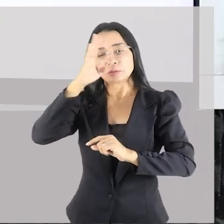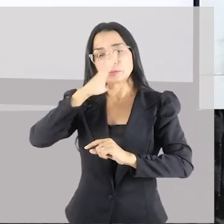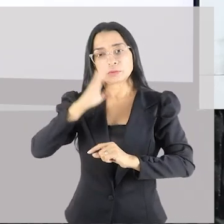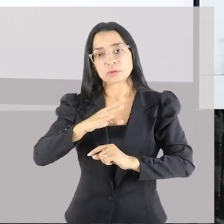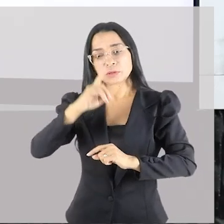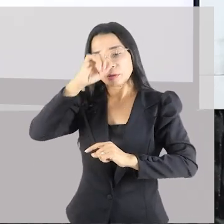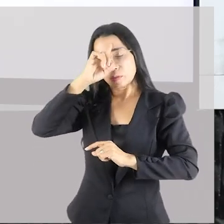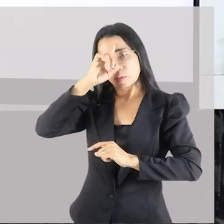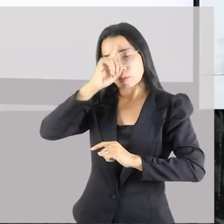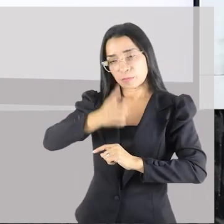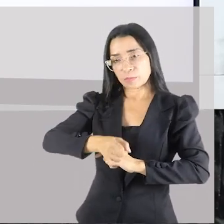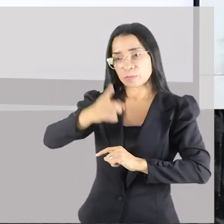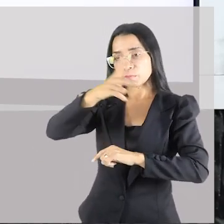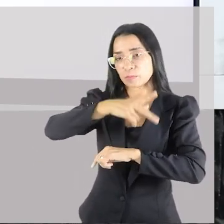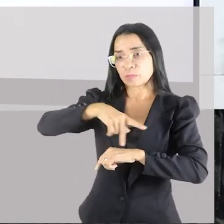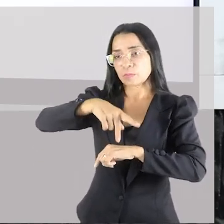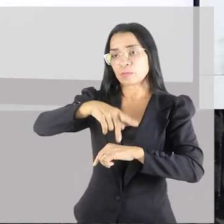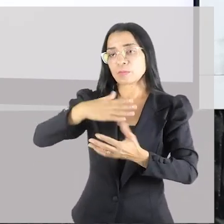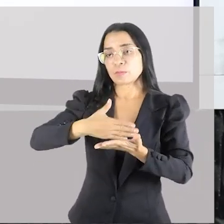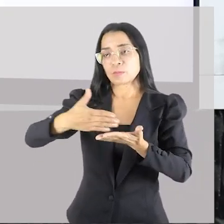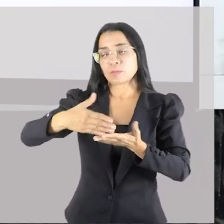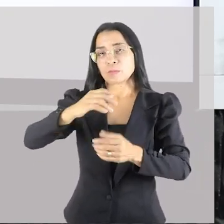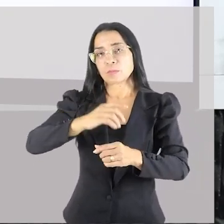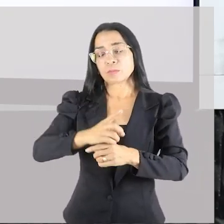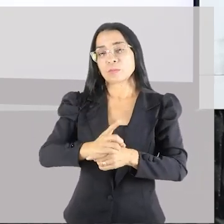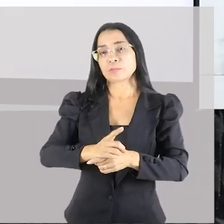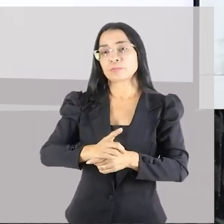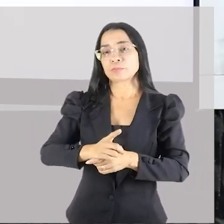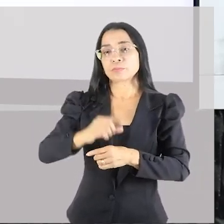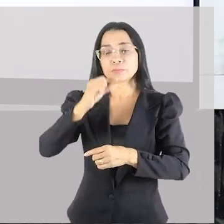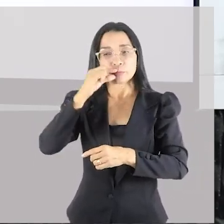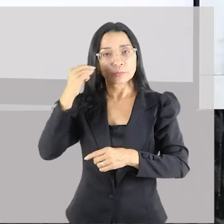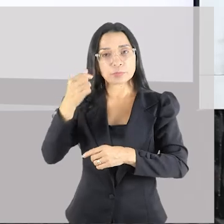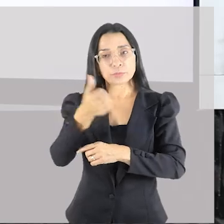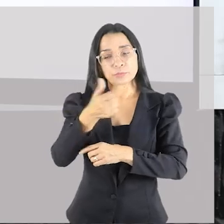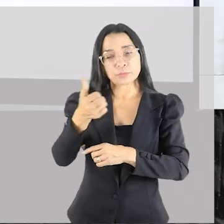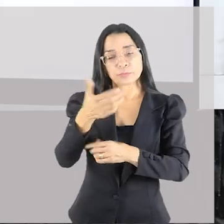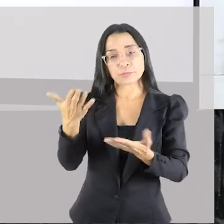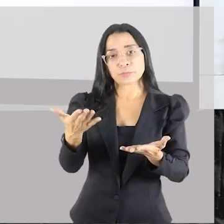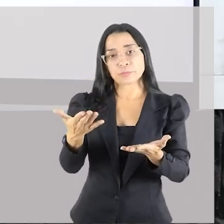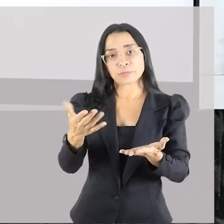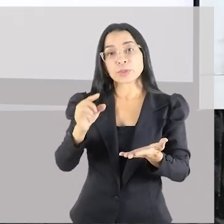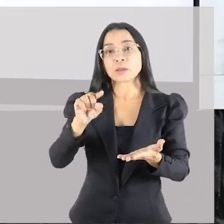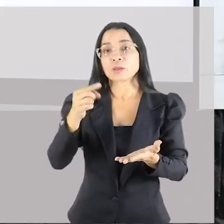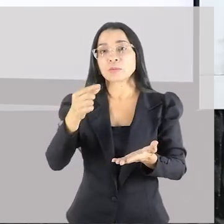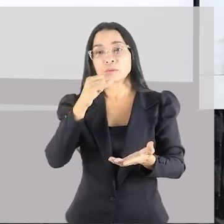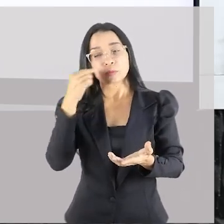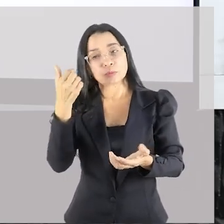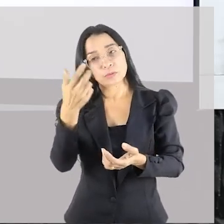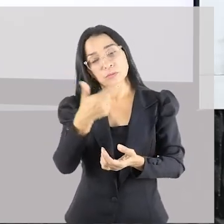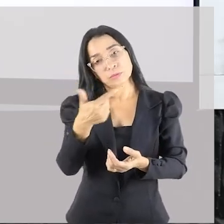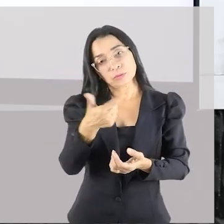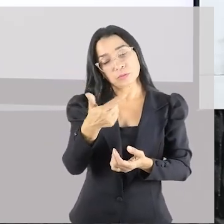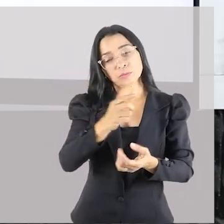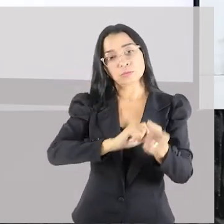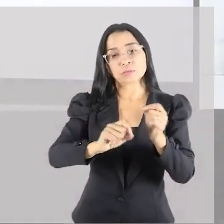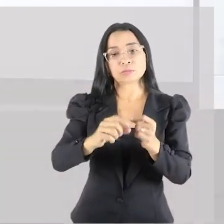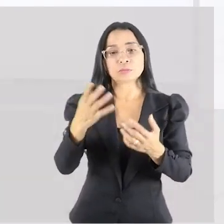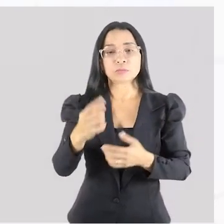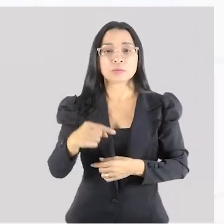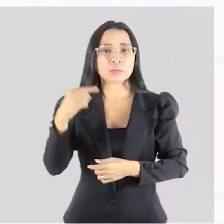vai comandar o país a partir de Dom Pedro I, depois de Dom Pedro II, dentro desse contexto. Mas vamos entender um pouco mais para